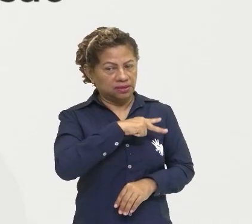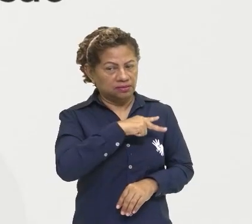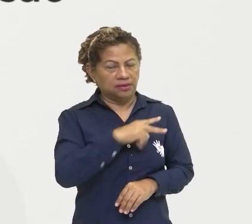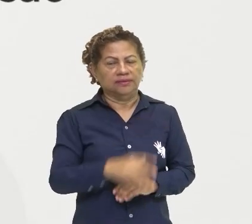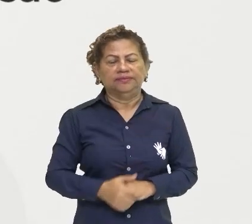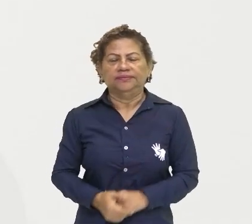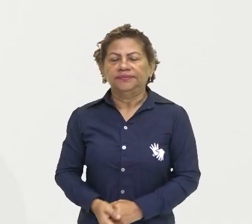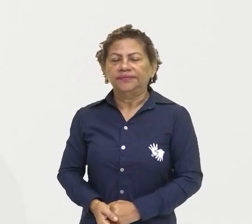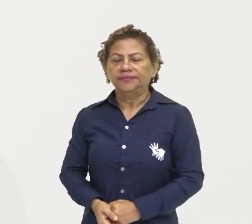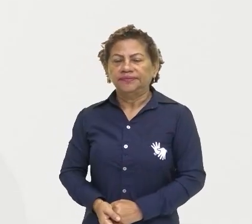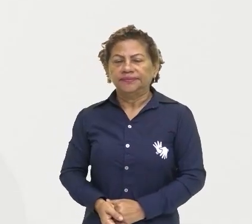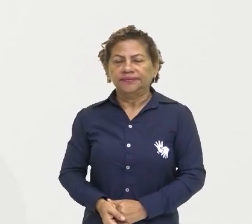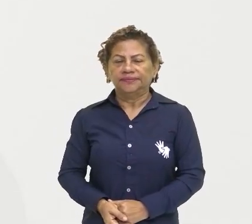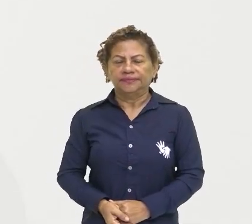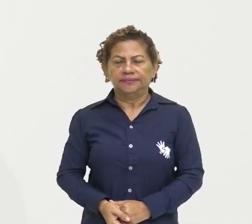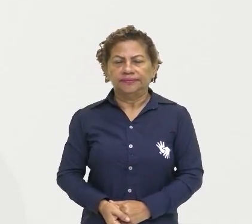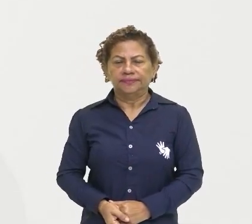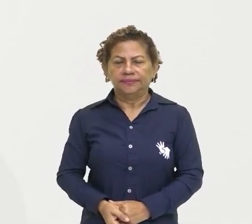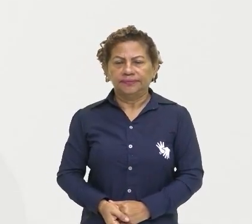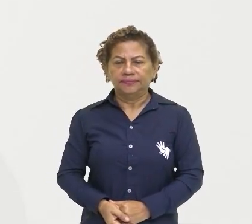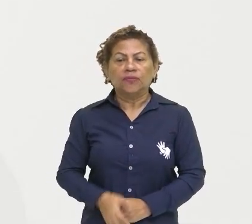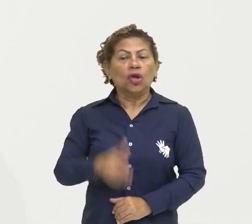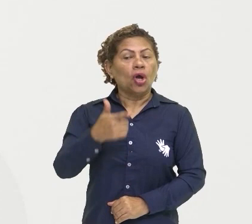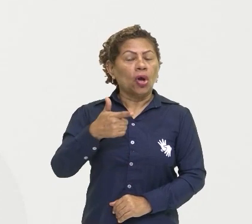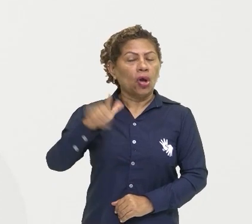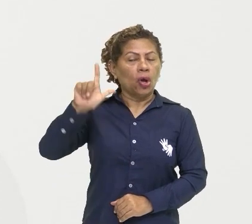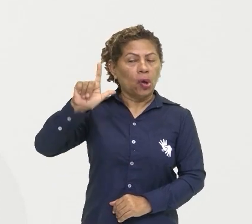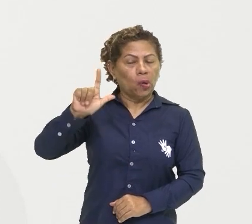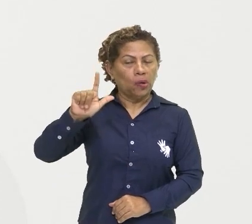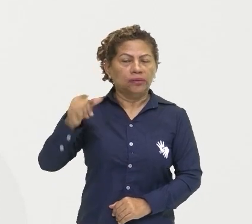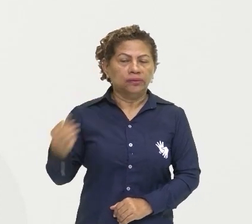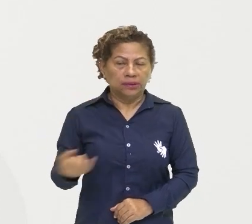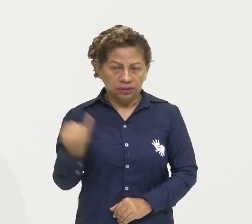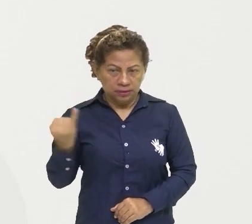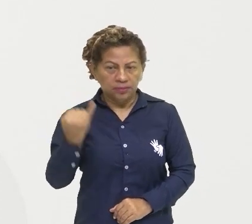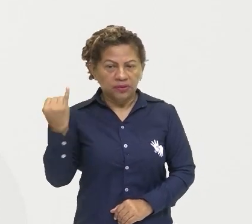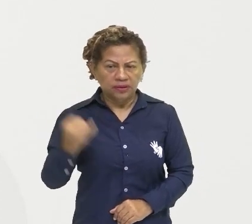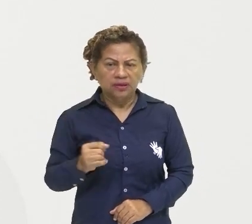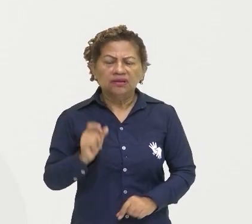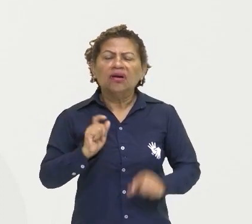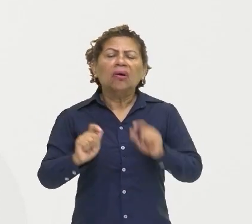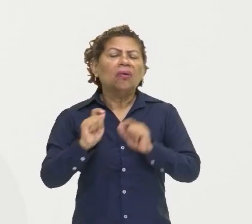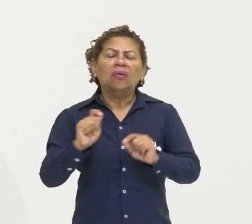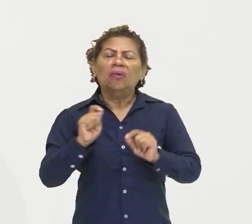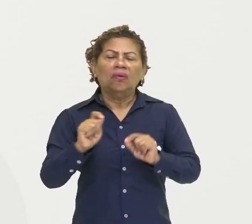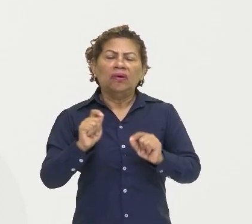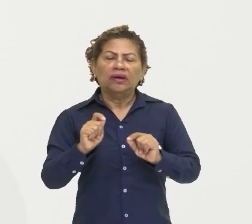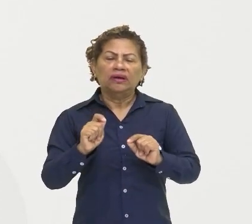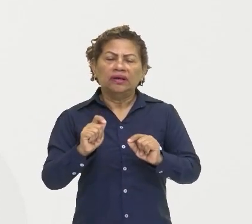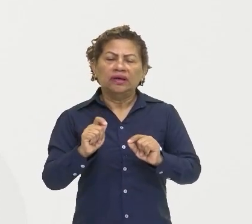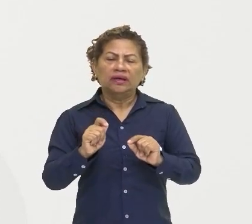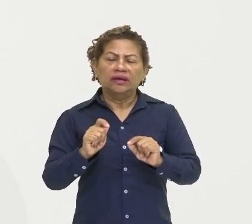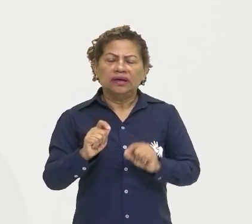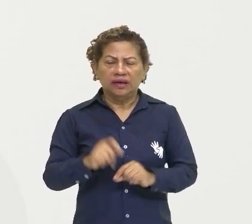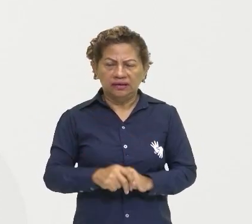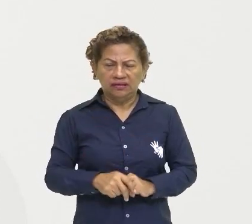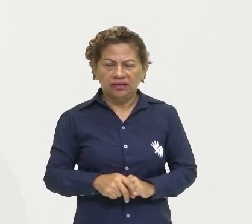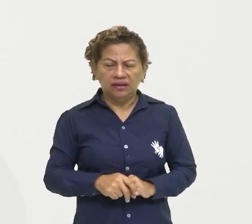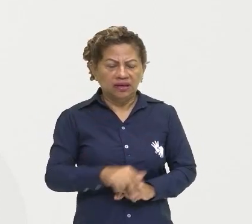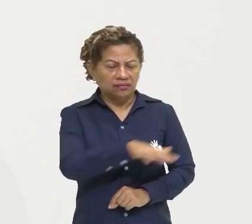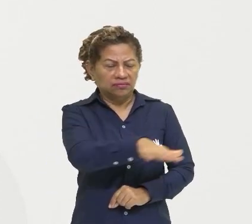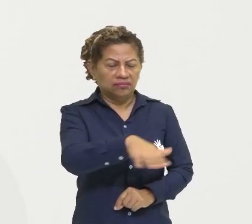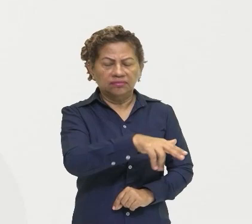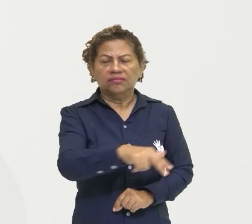só, outro ponto importante é o que é a privatização do espaço público. Eu já pontuei para vocês